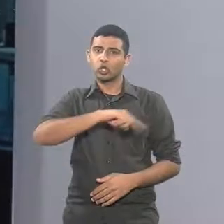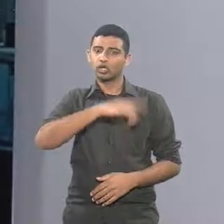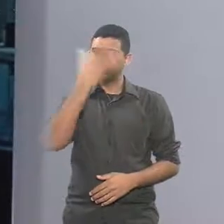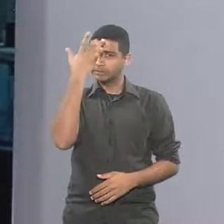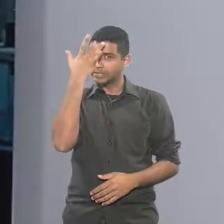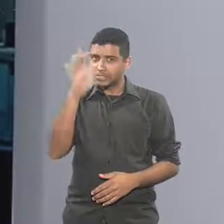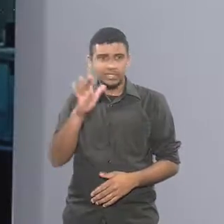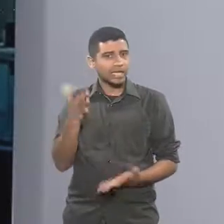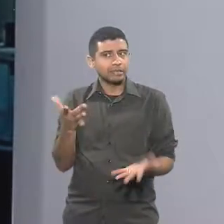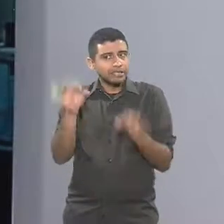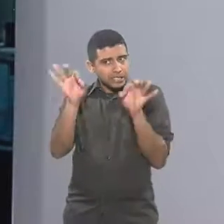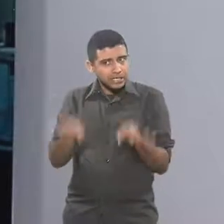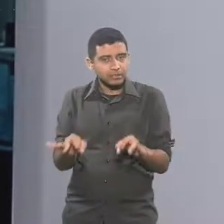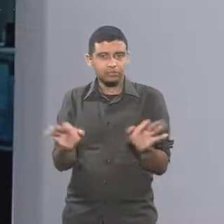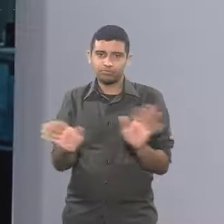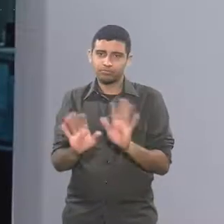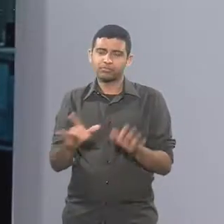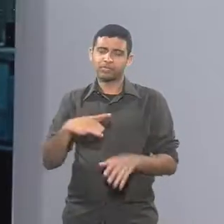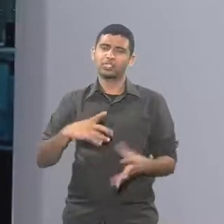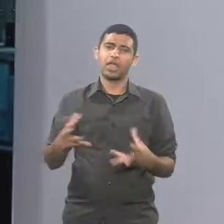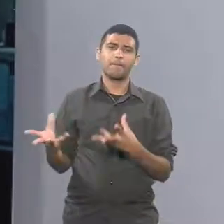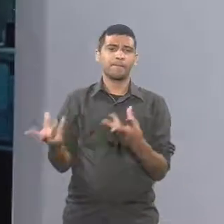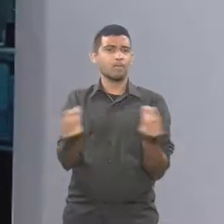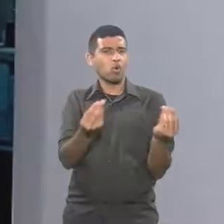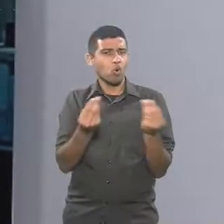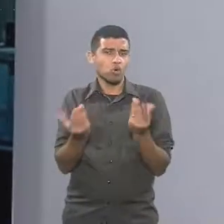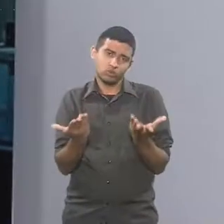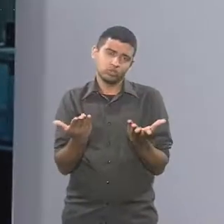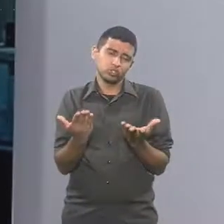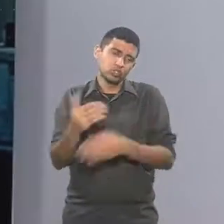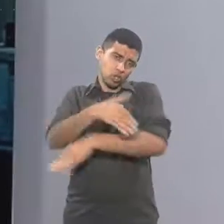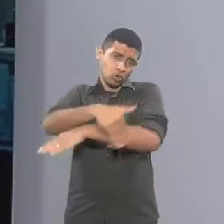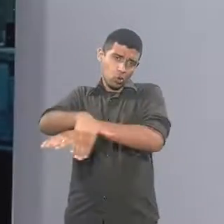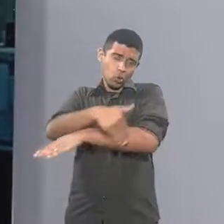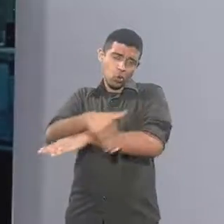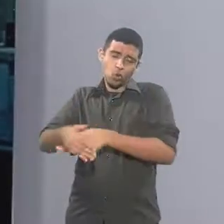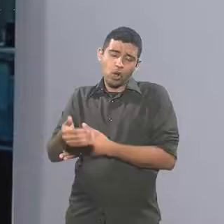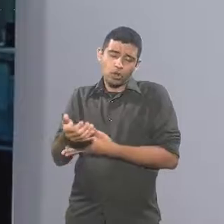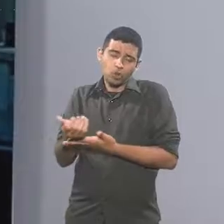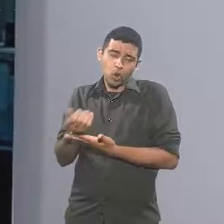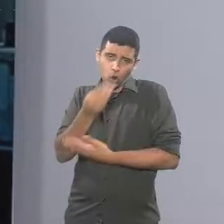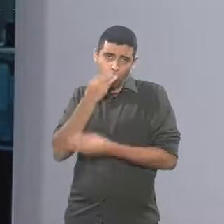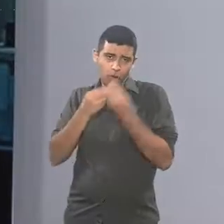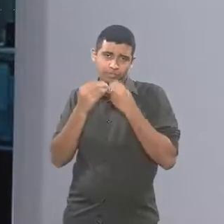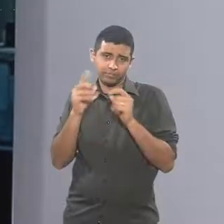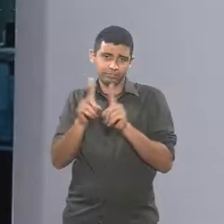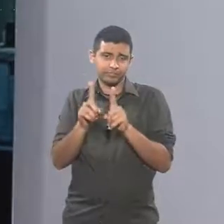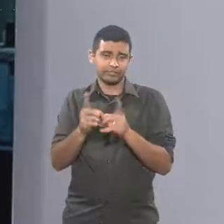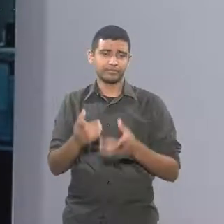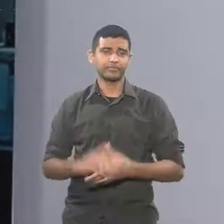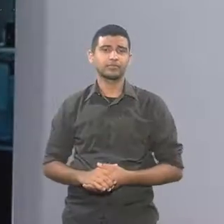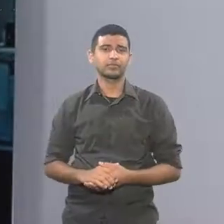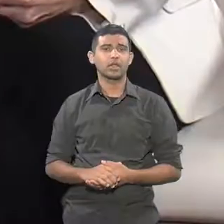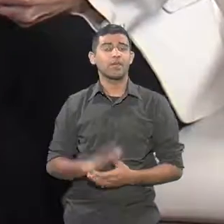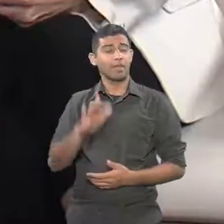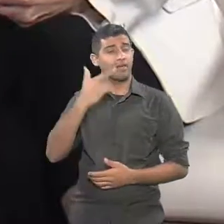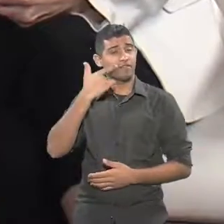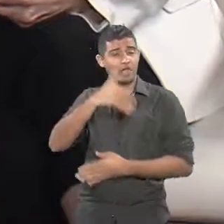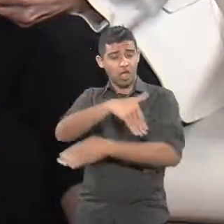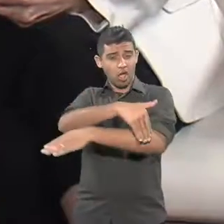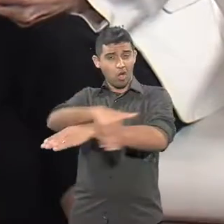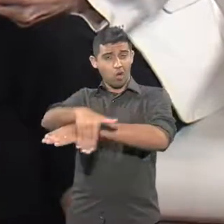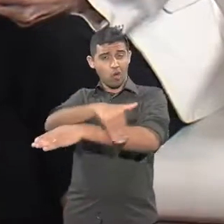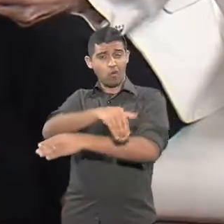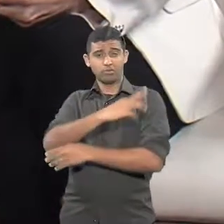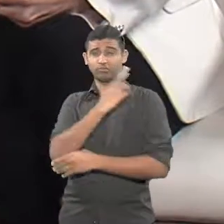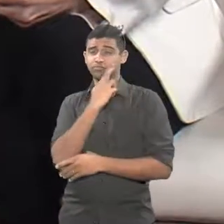noção exata, mas muito provavelmente tem gente que continua consumindo nas ruas também. Só que é aquilo, a comida feita na